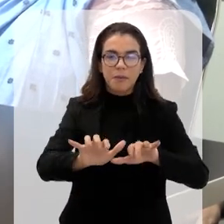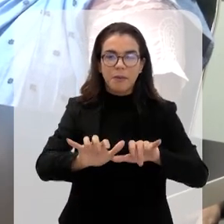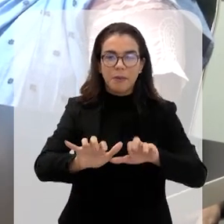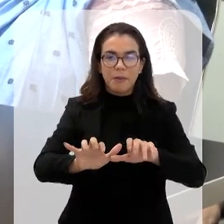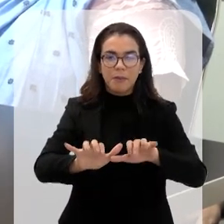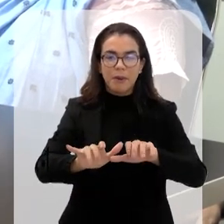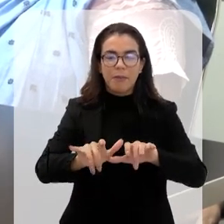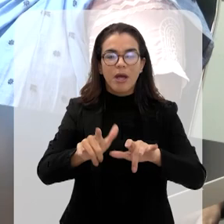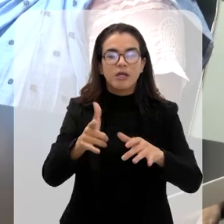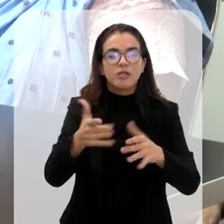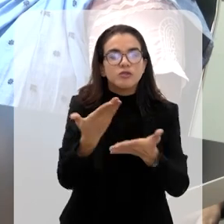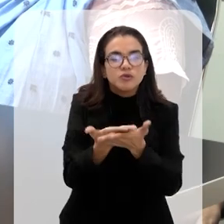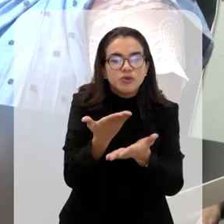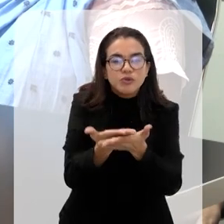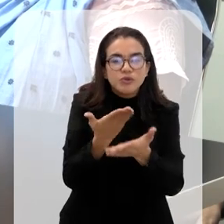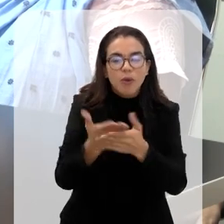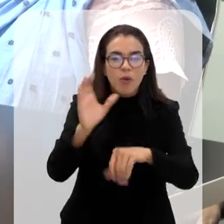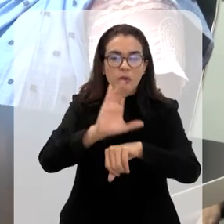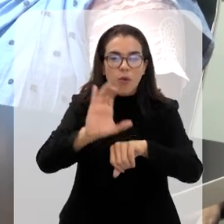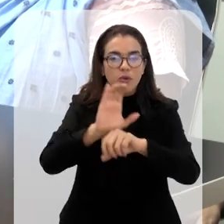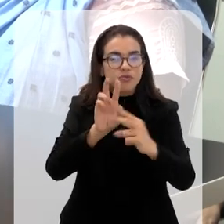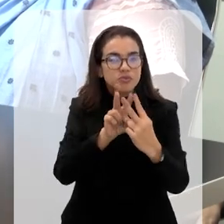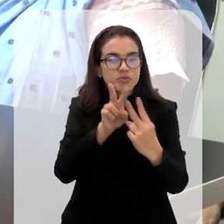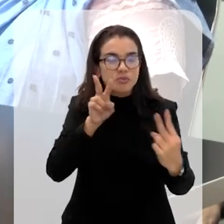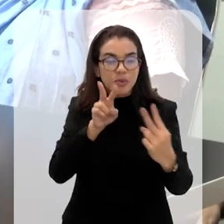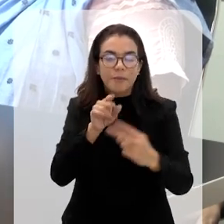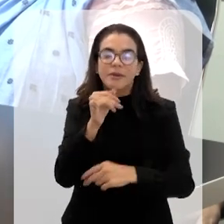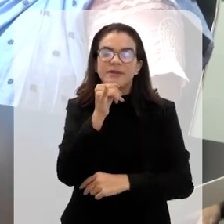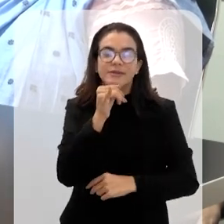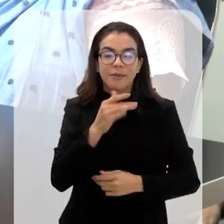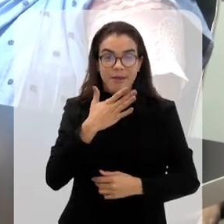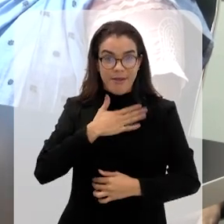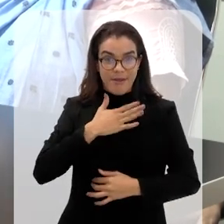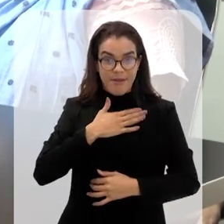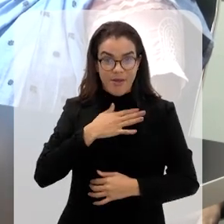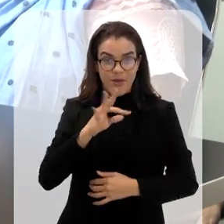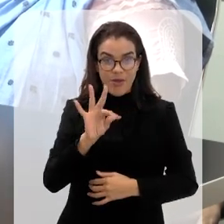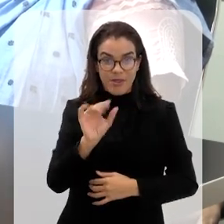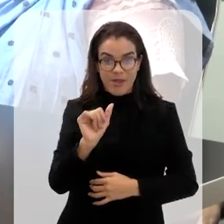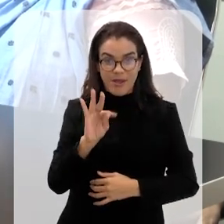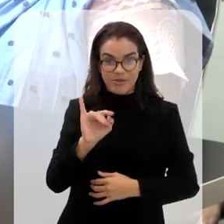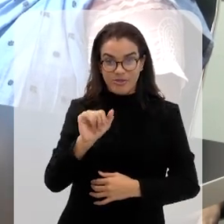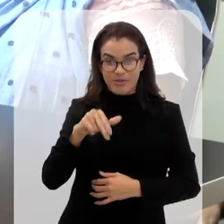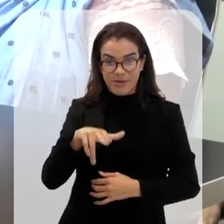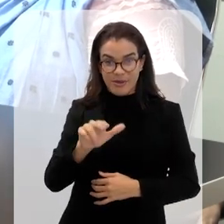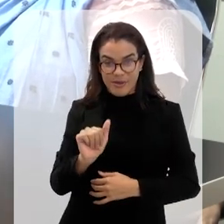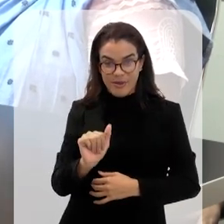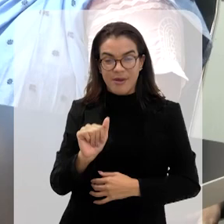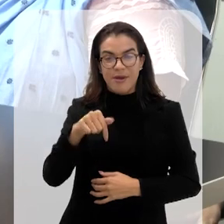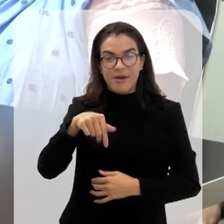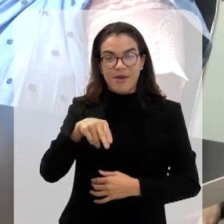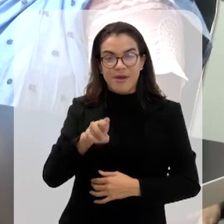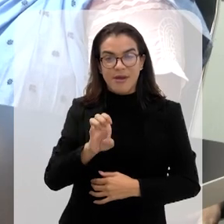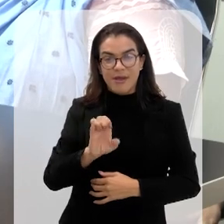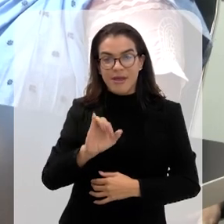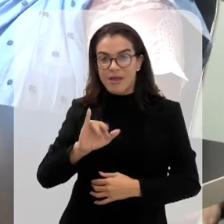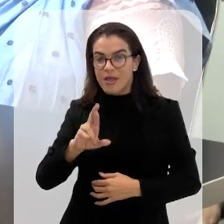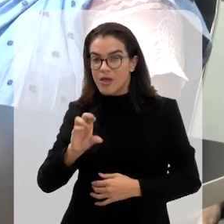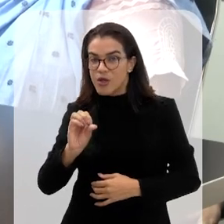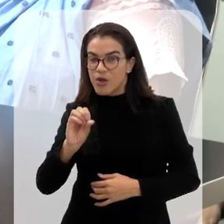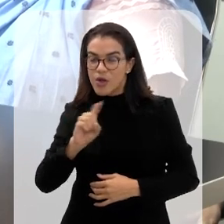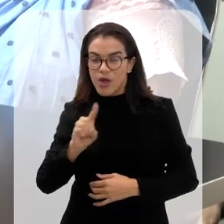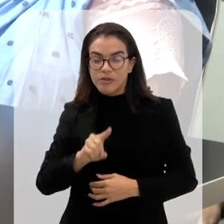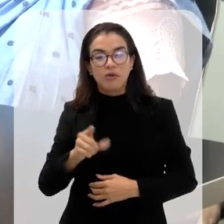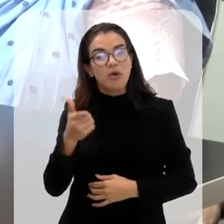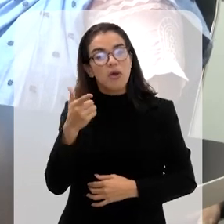entrar e fazer os cursos de capacitação online. Por exemplo, eu, Tatiana Queiroz, semana passada,